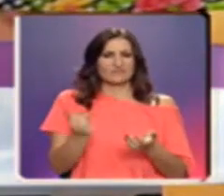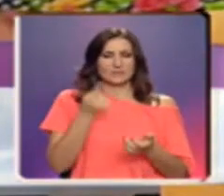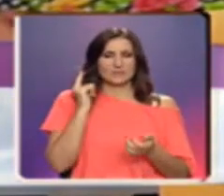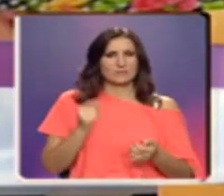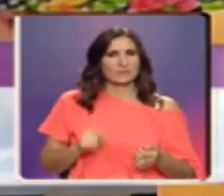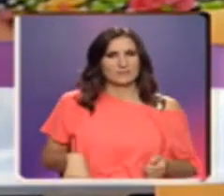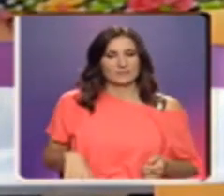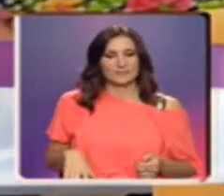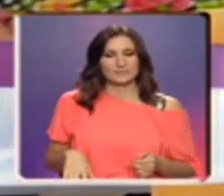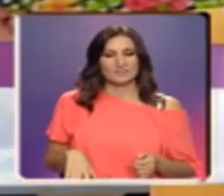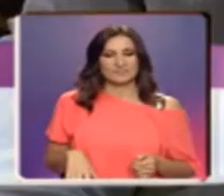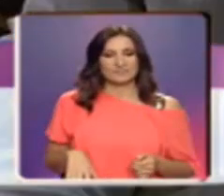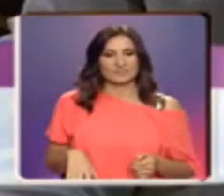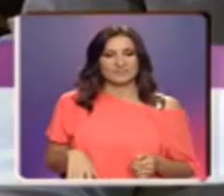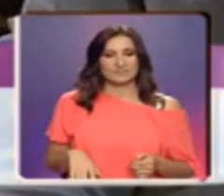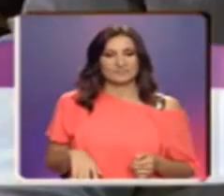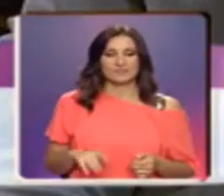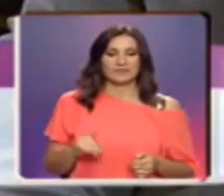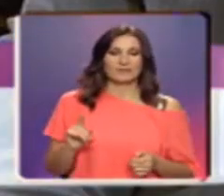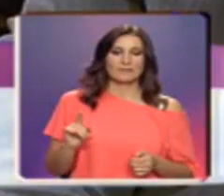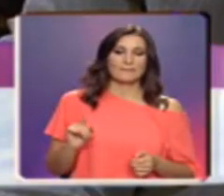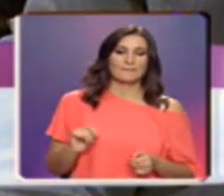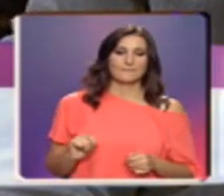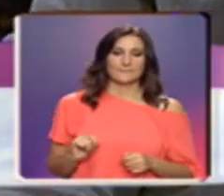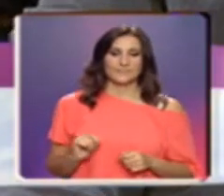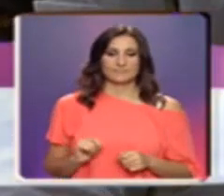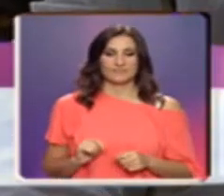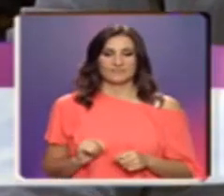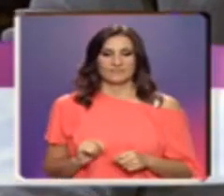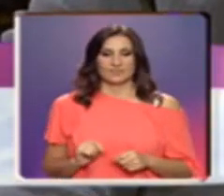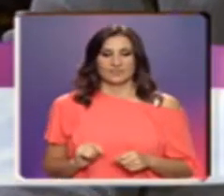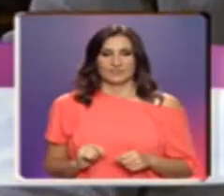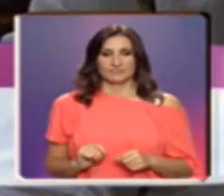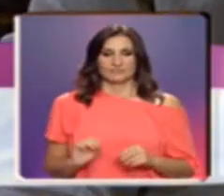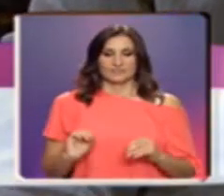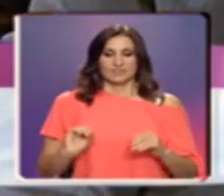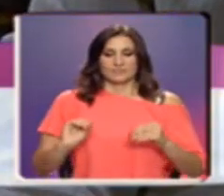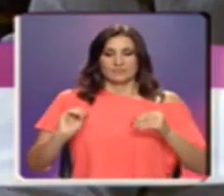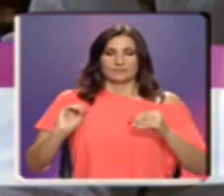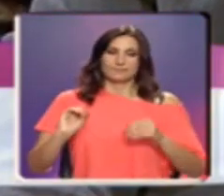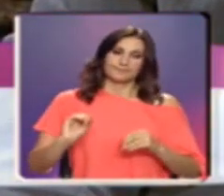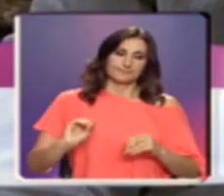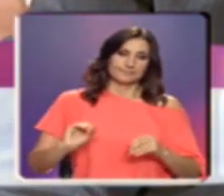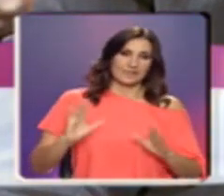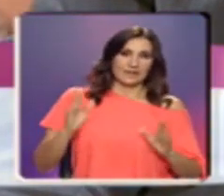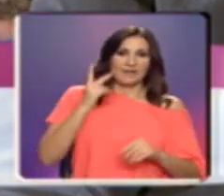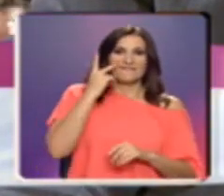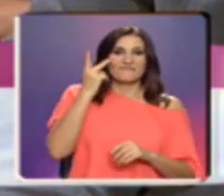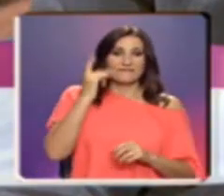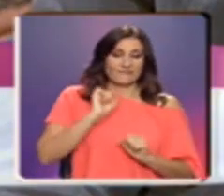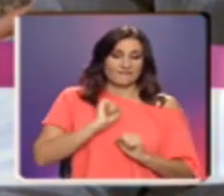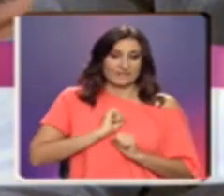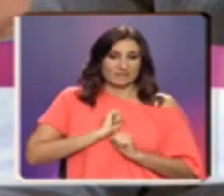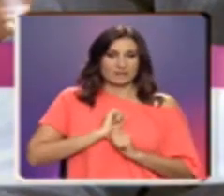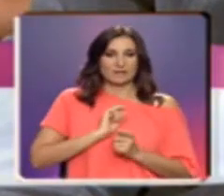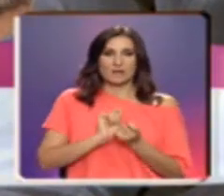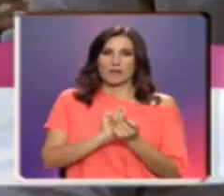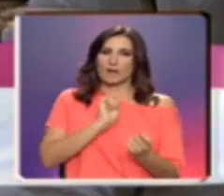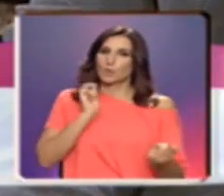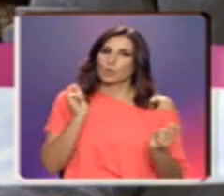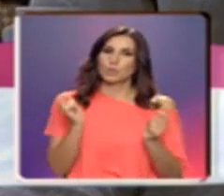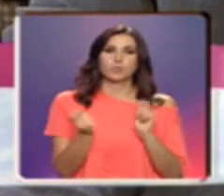que é o Bruno de Carvalho. Não, nós temos primeiro, a minha vida alterou